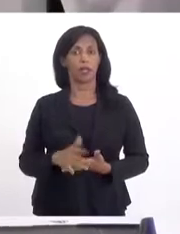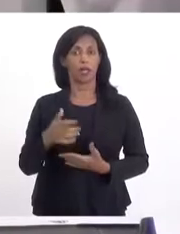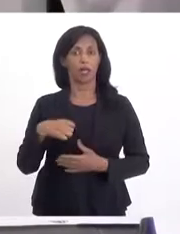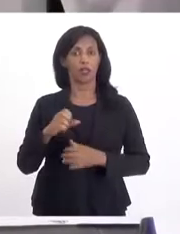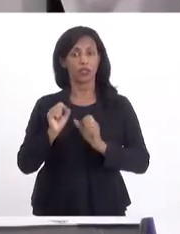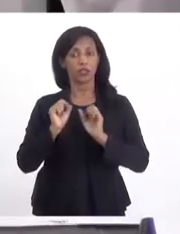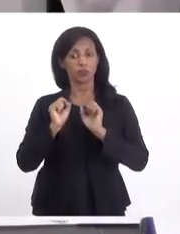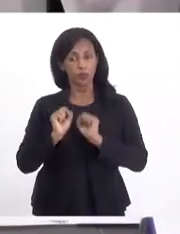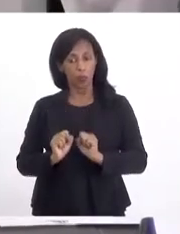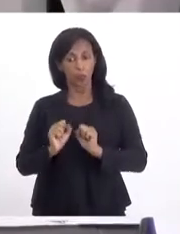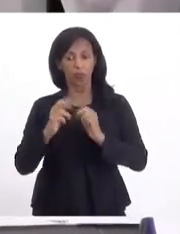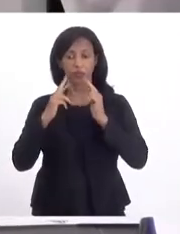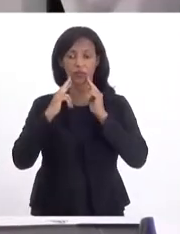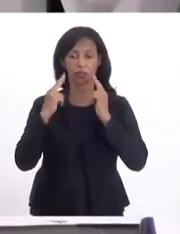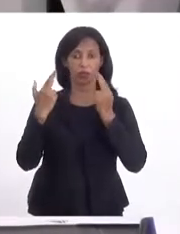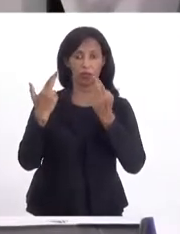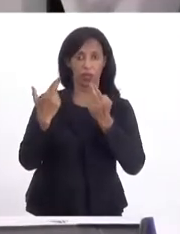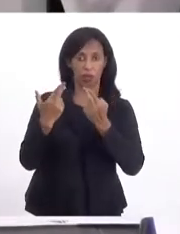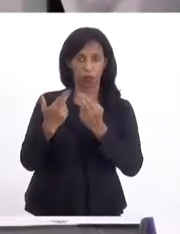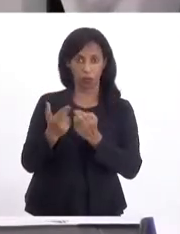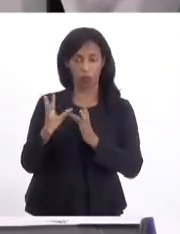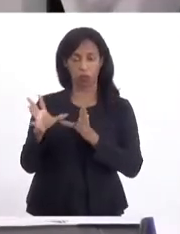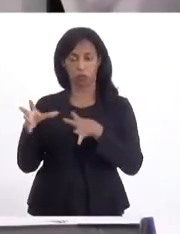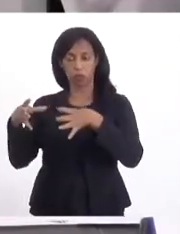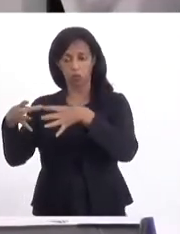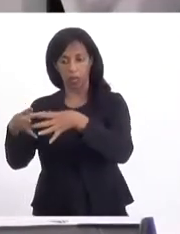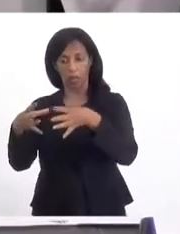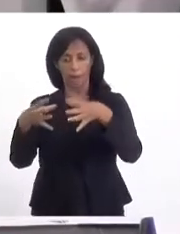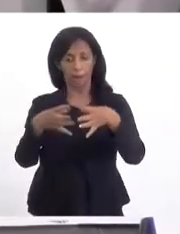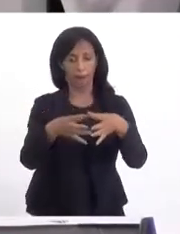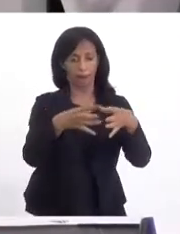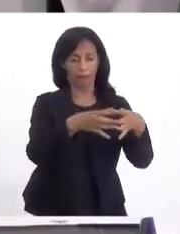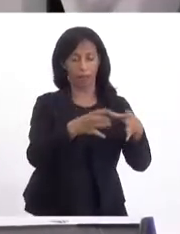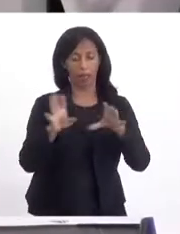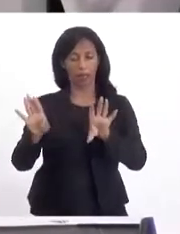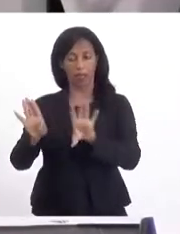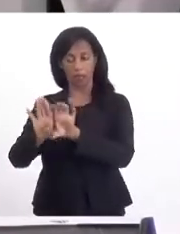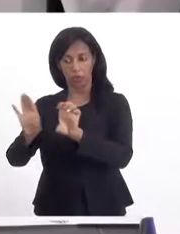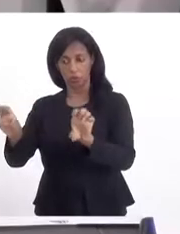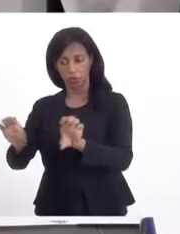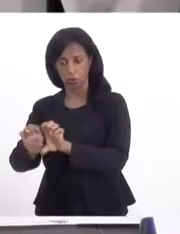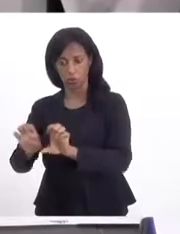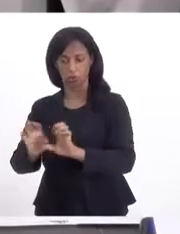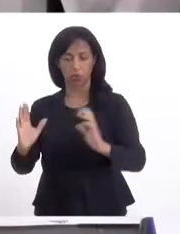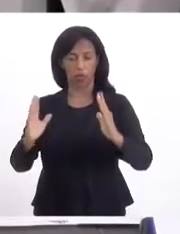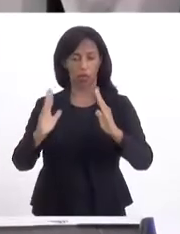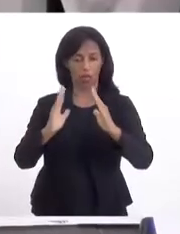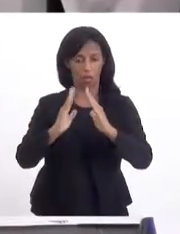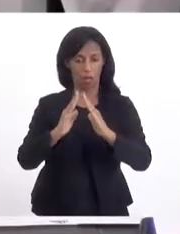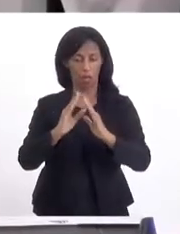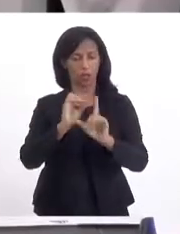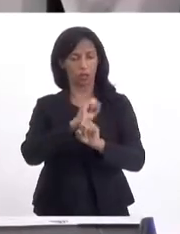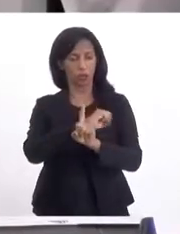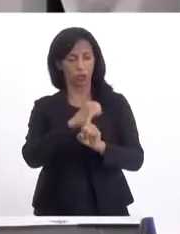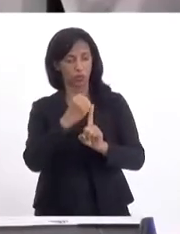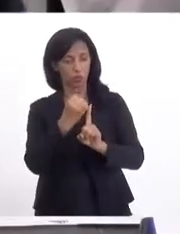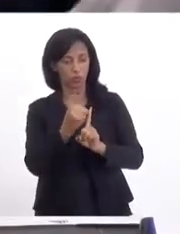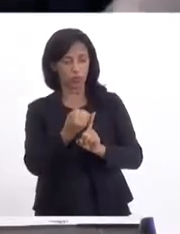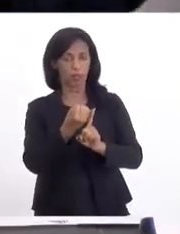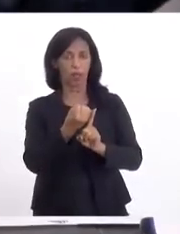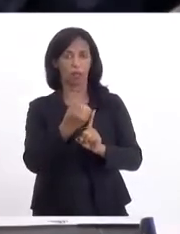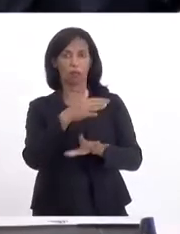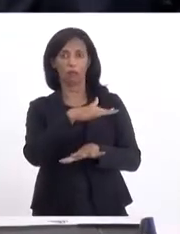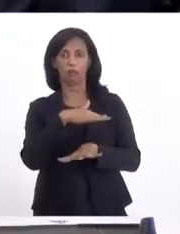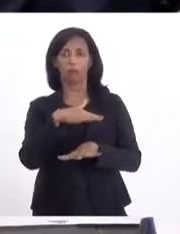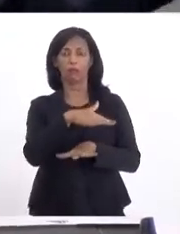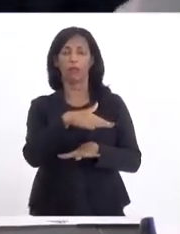fazendo reuniões na parte de infraestrutura, na área habitacional, na área social e na